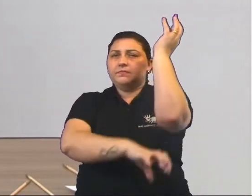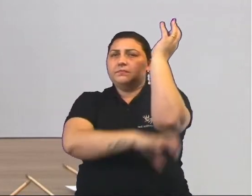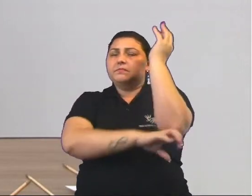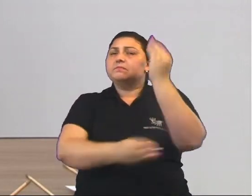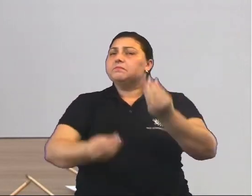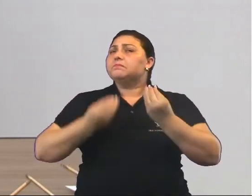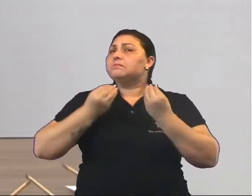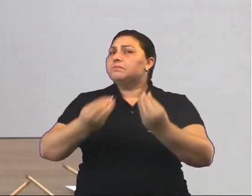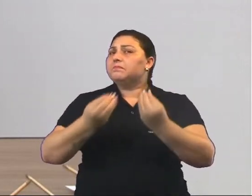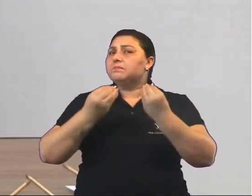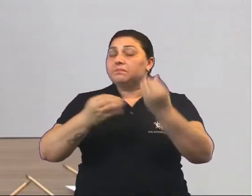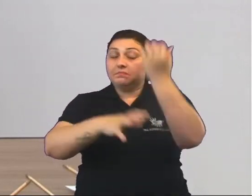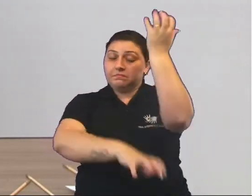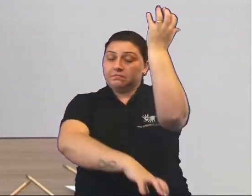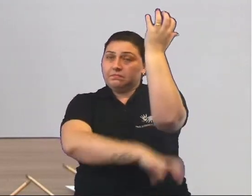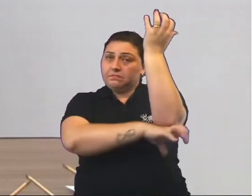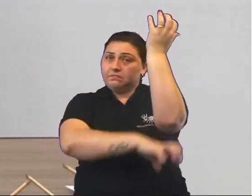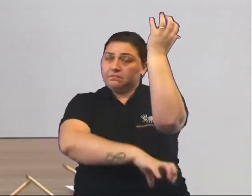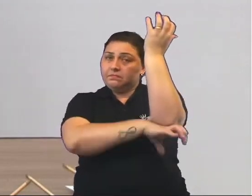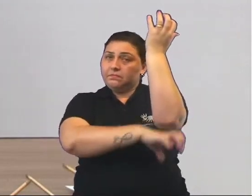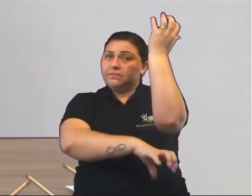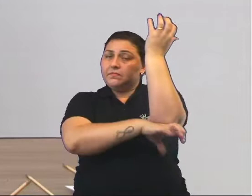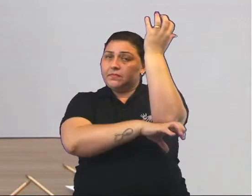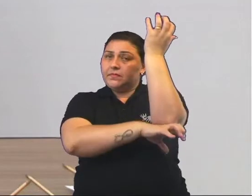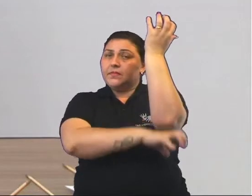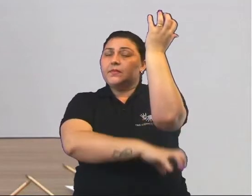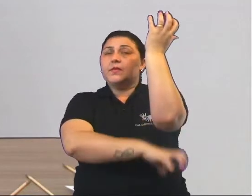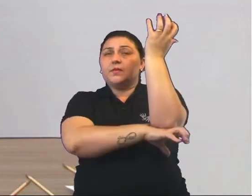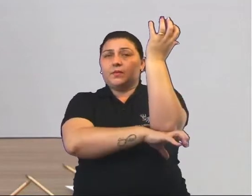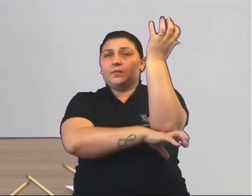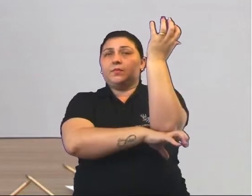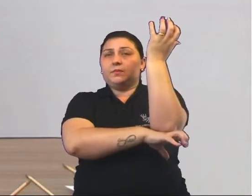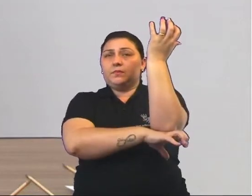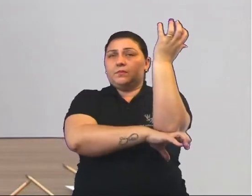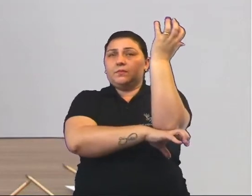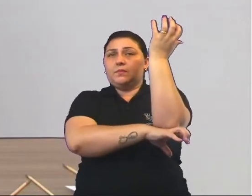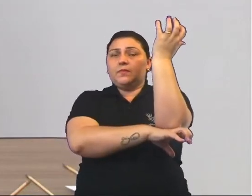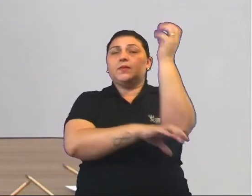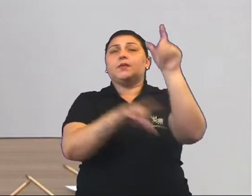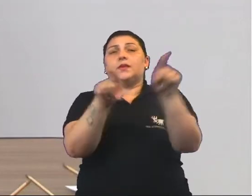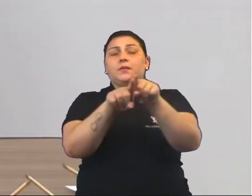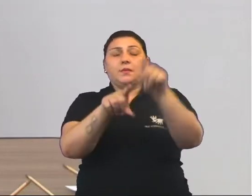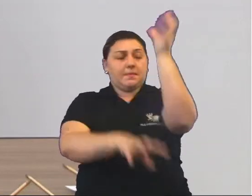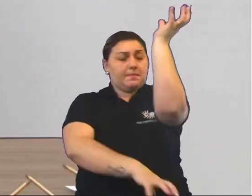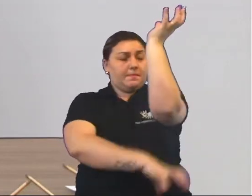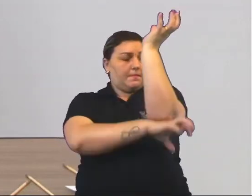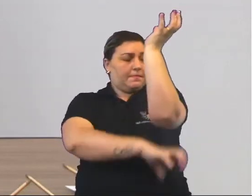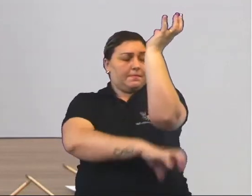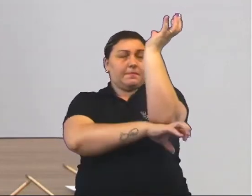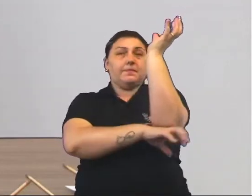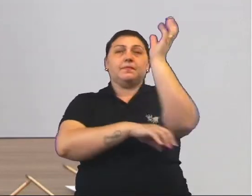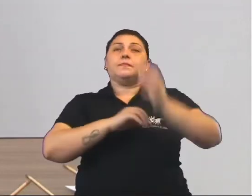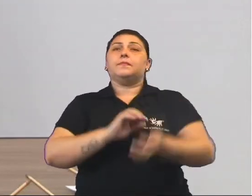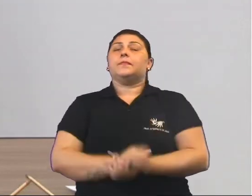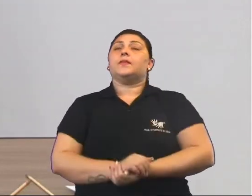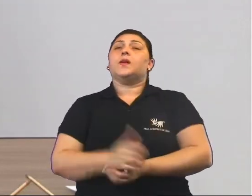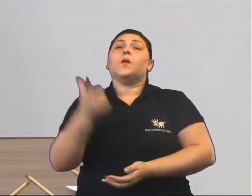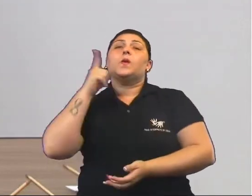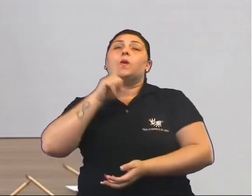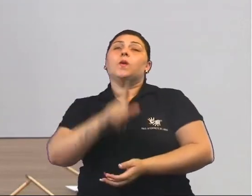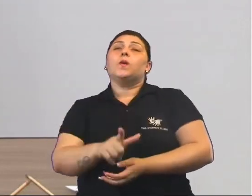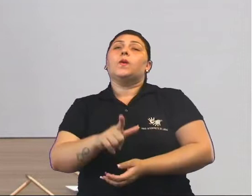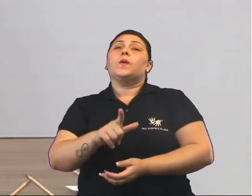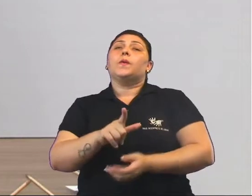quê? A raiz, ela serve para sustentar a planta e também é pela raiz que ela